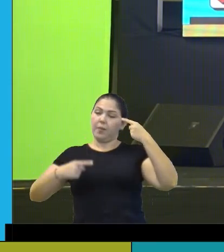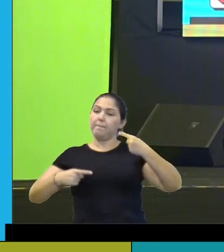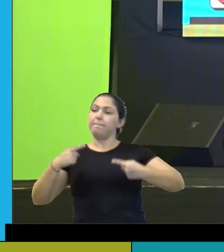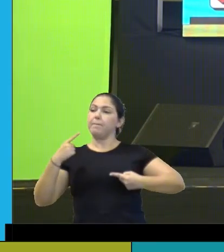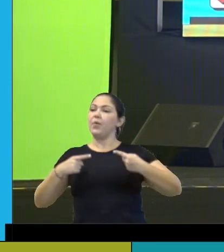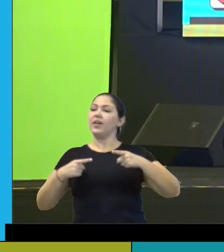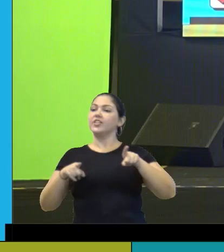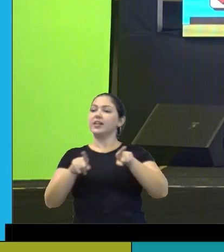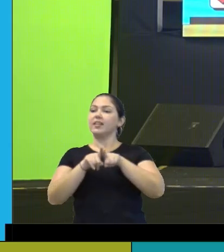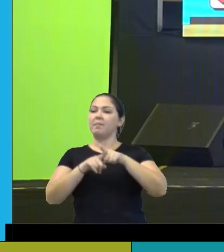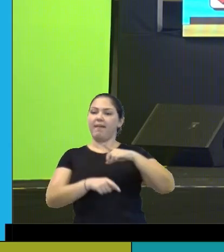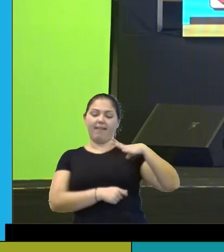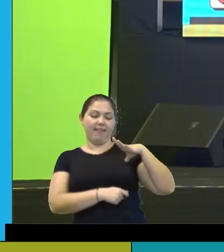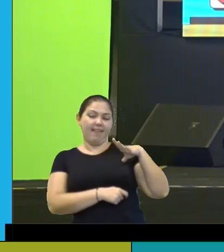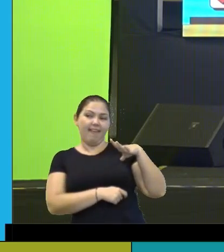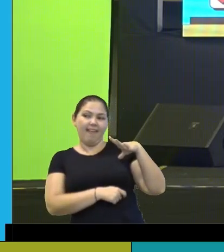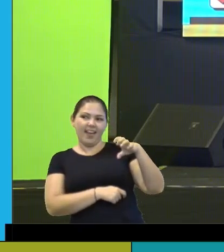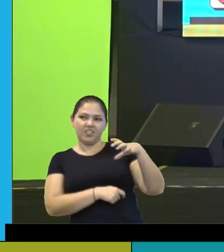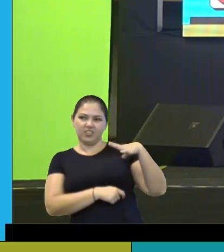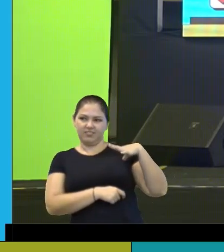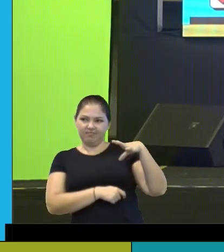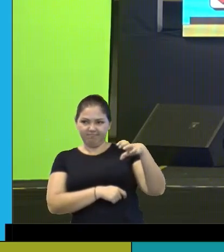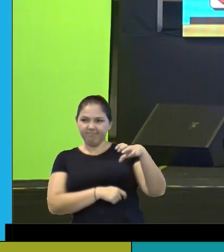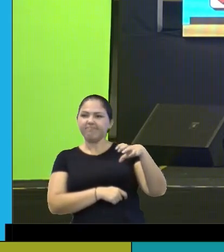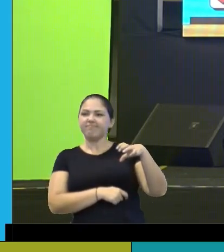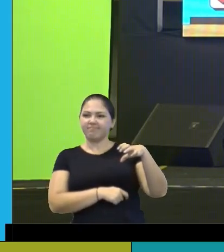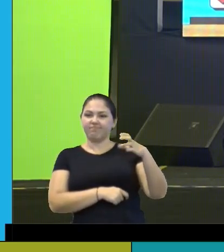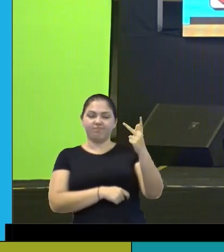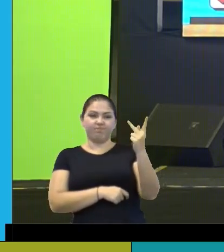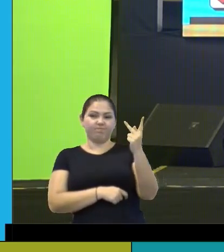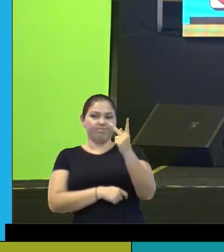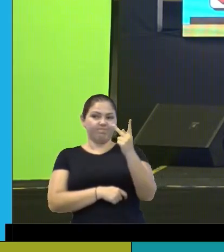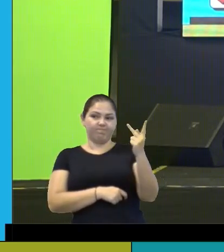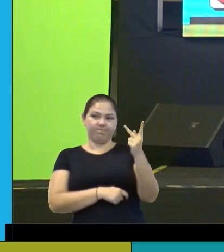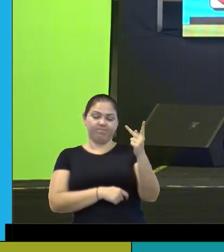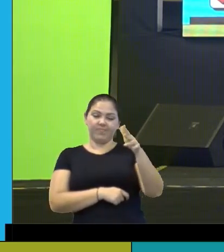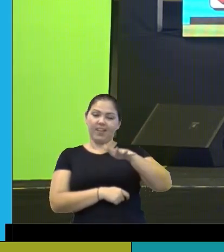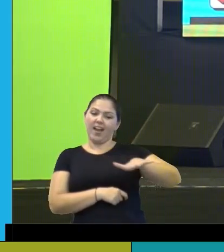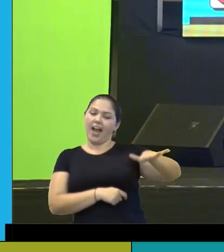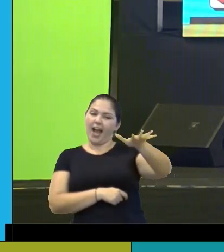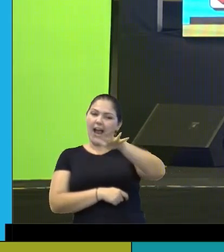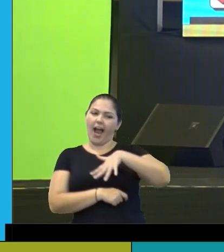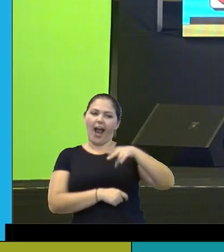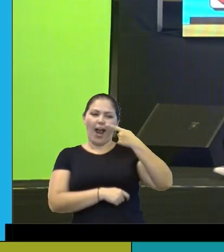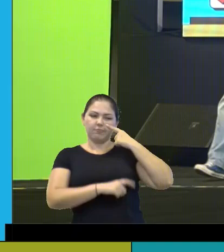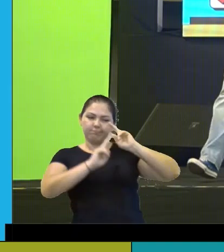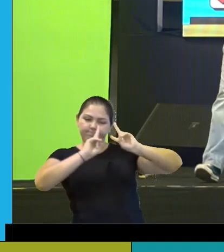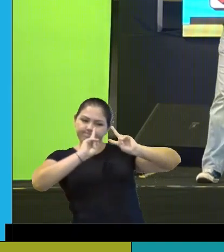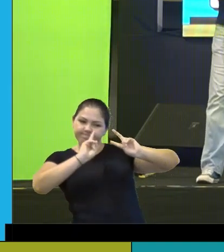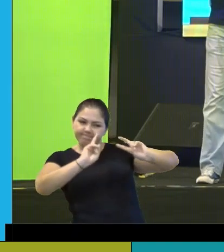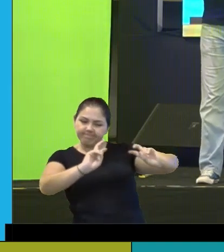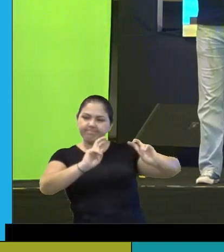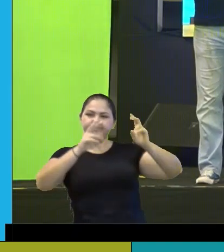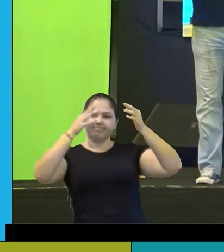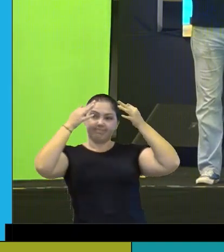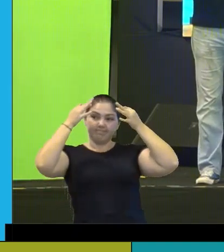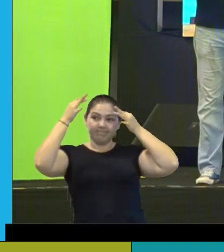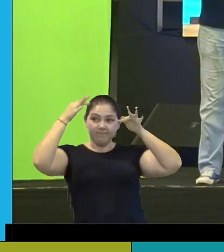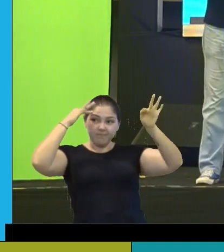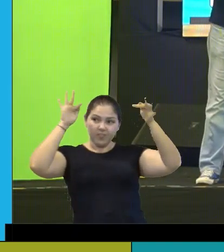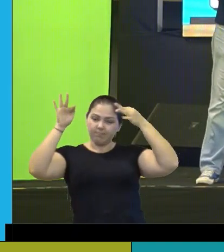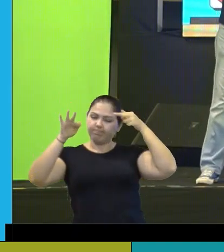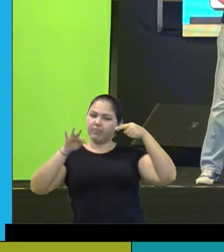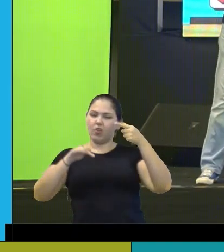sobre ética. Ética e filosofia política são duas áreas de investigação filosófica que sempre